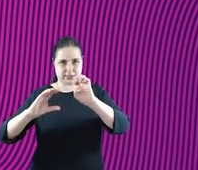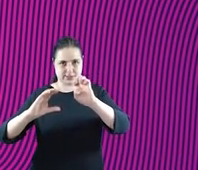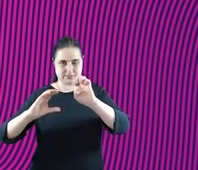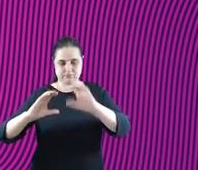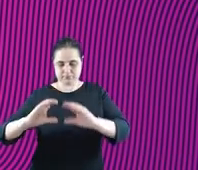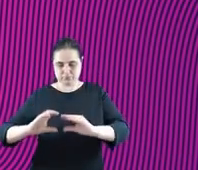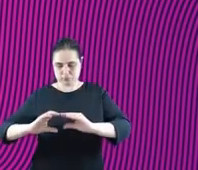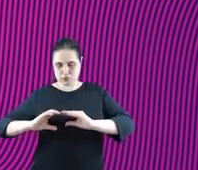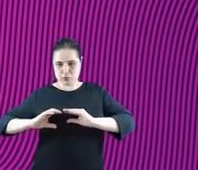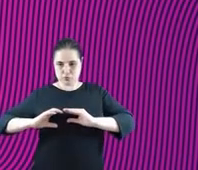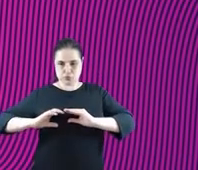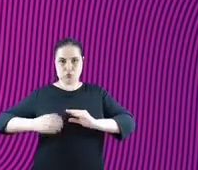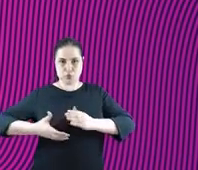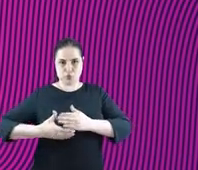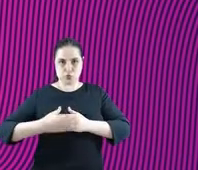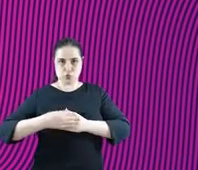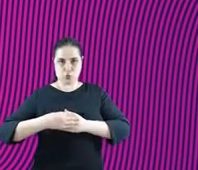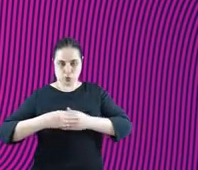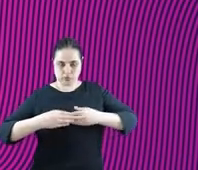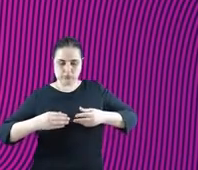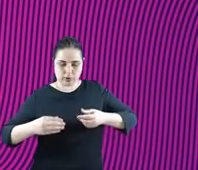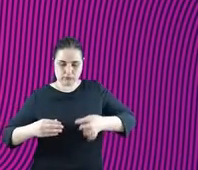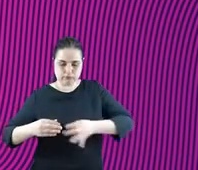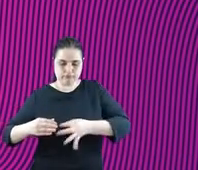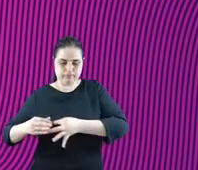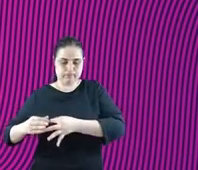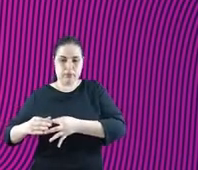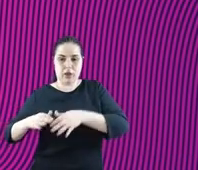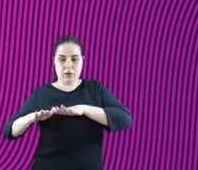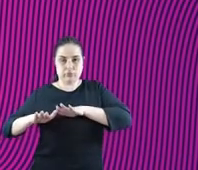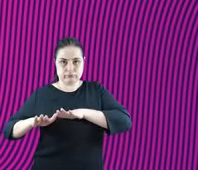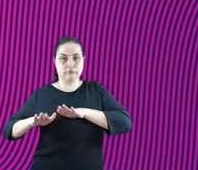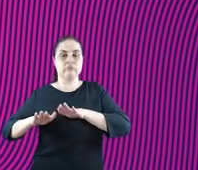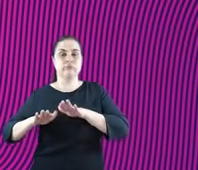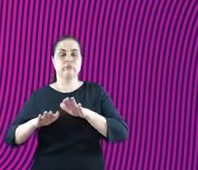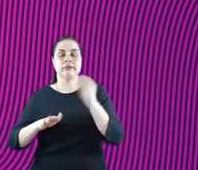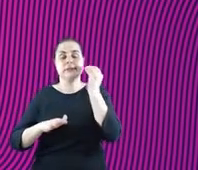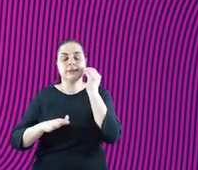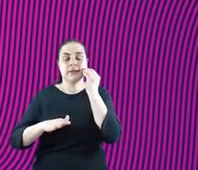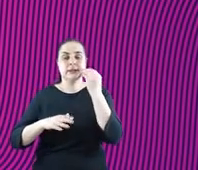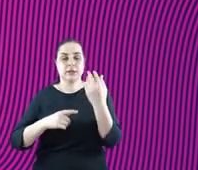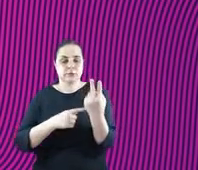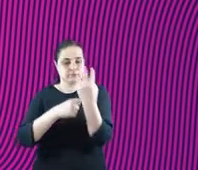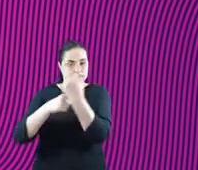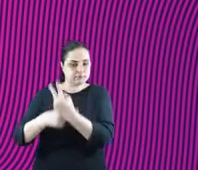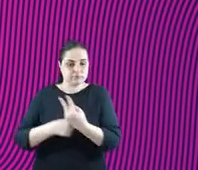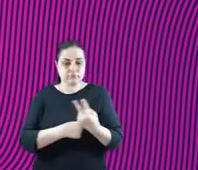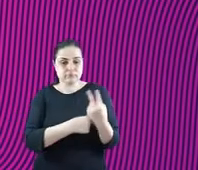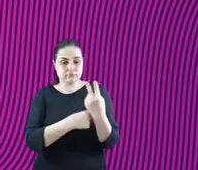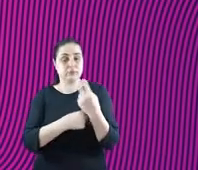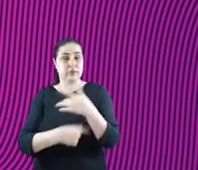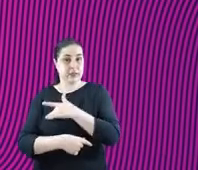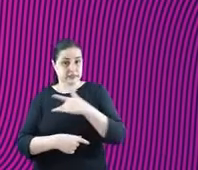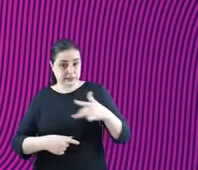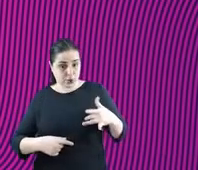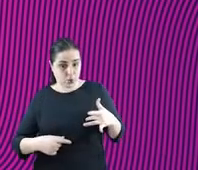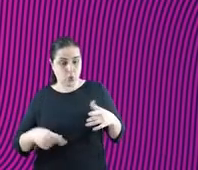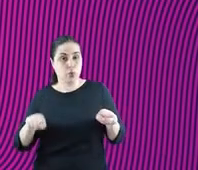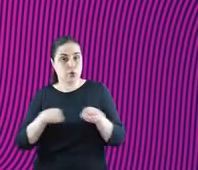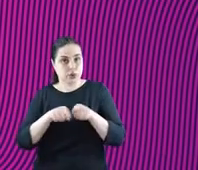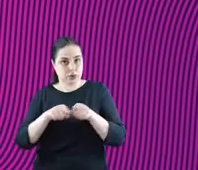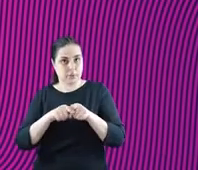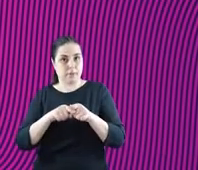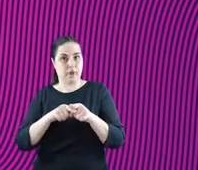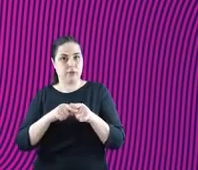muito tecido, porque quer salvaguardar a integridade da saúde do paciente, explicar que ela